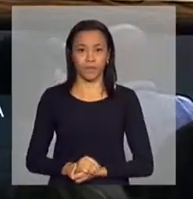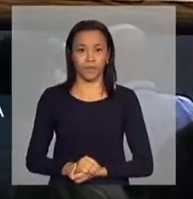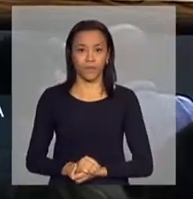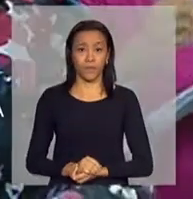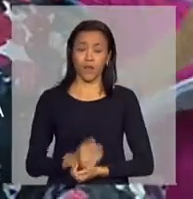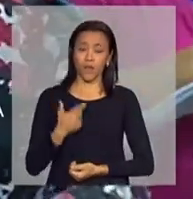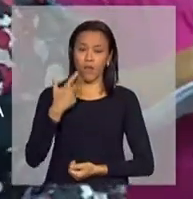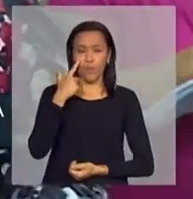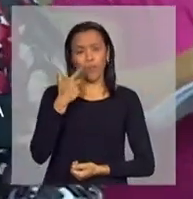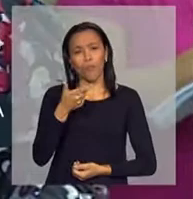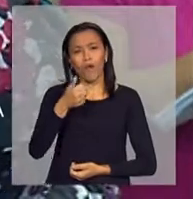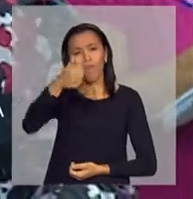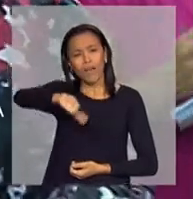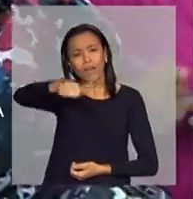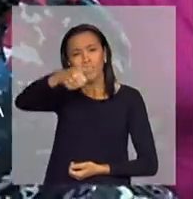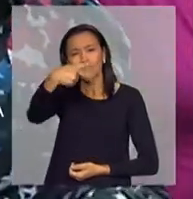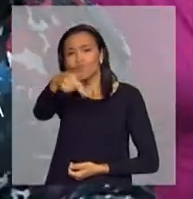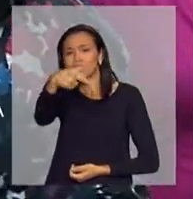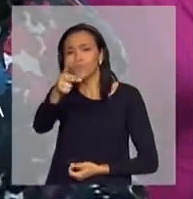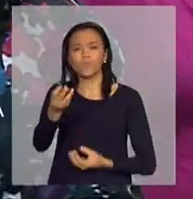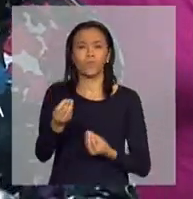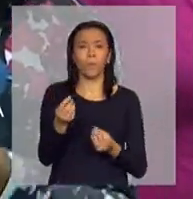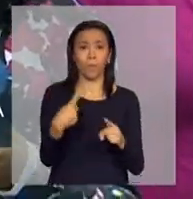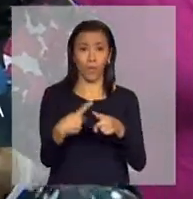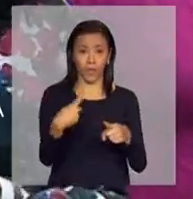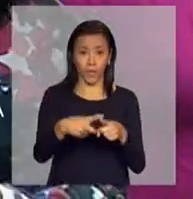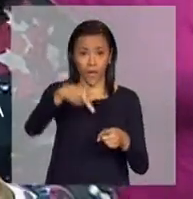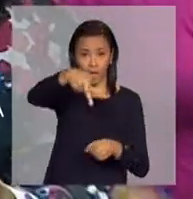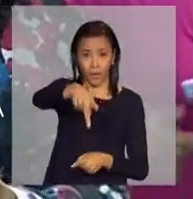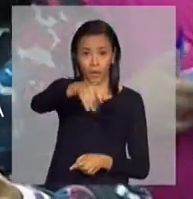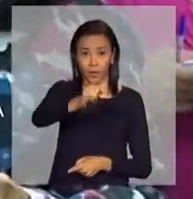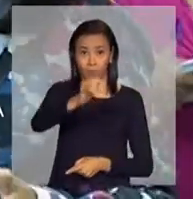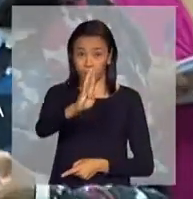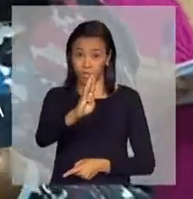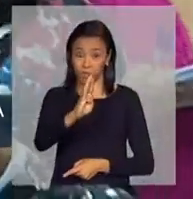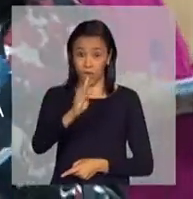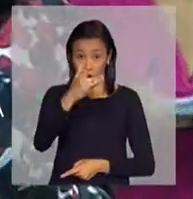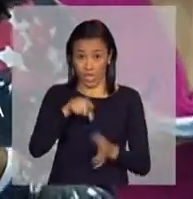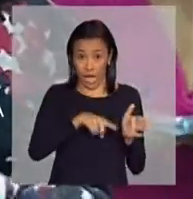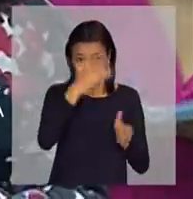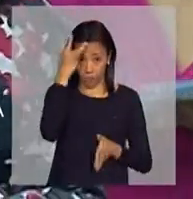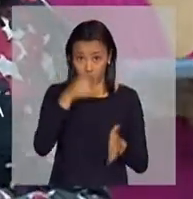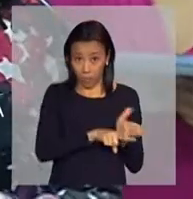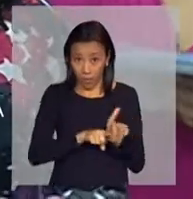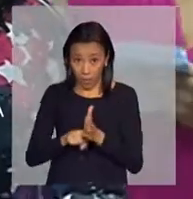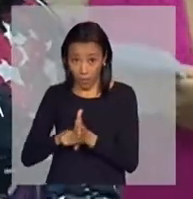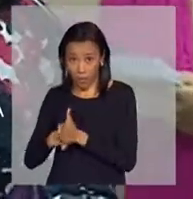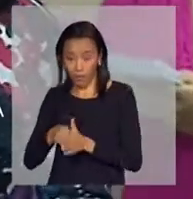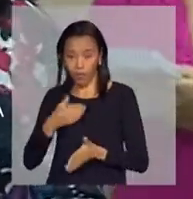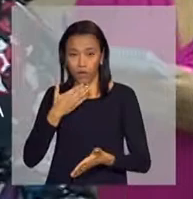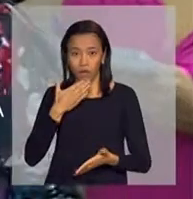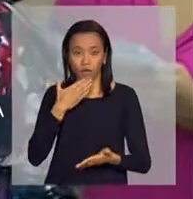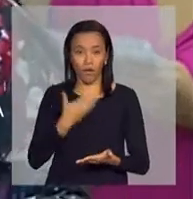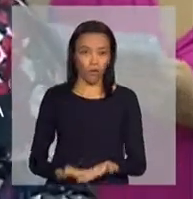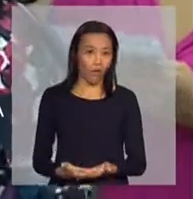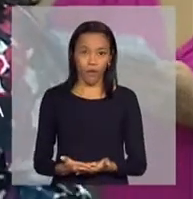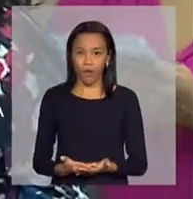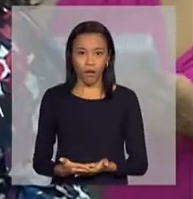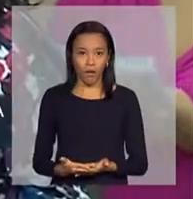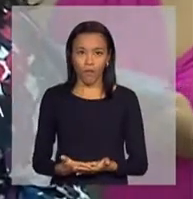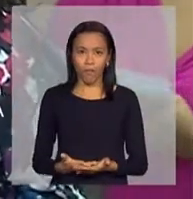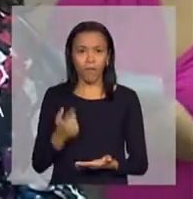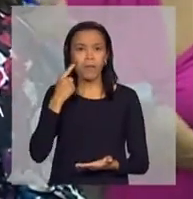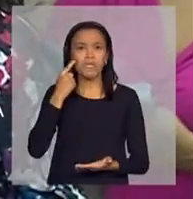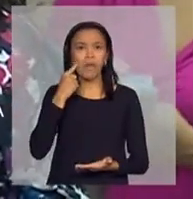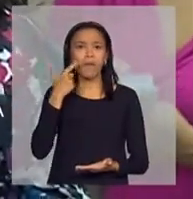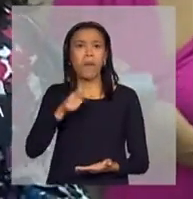uma avaliação do seu porque um PIB decepcionou os analistas o mercado todo mundo esperava mais e